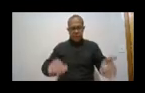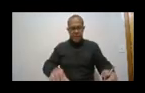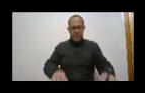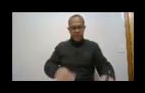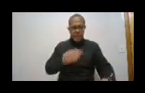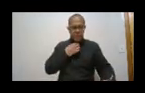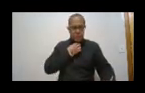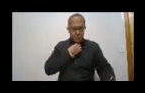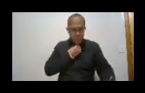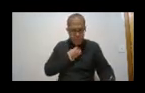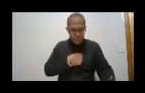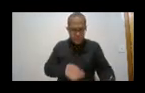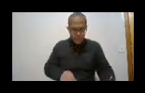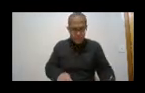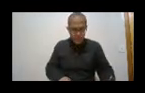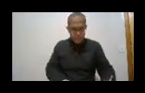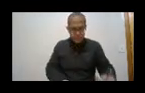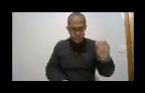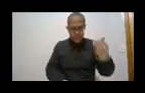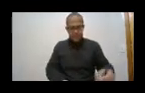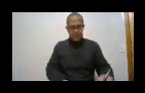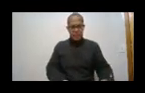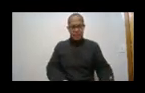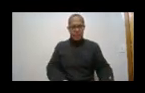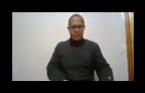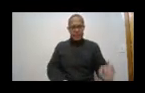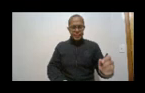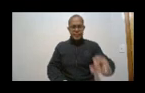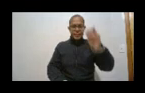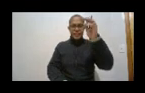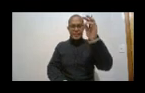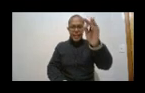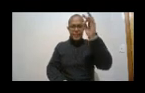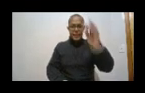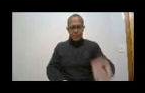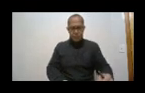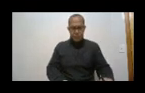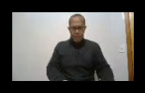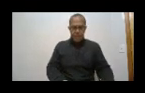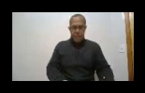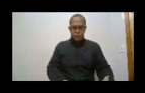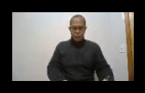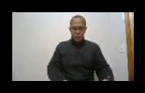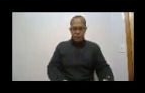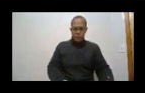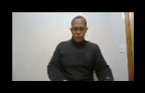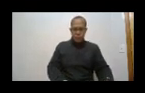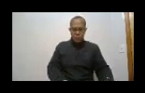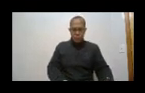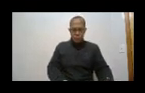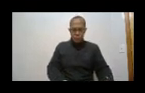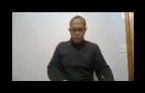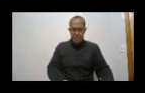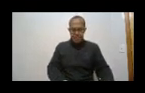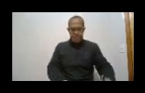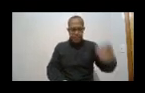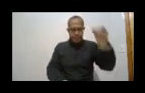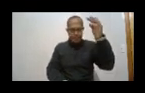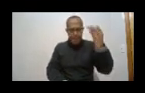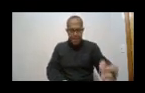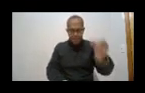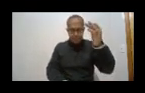Luciano, farmacologia, e hoje estaremos dando sequência, segmento aos nossos estudos